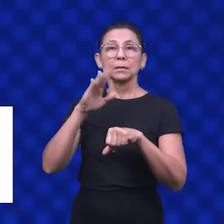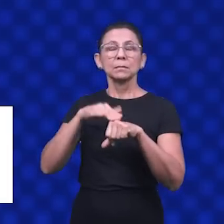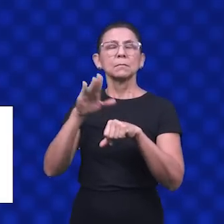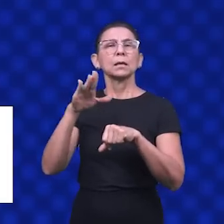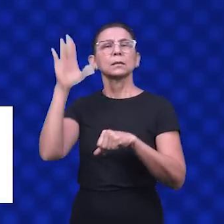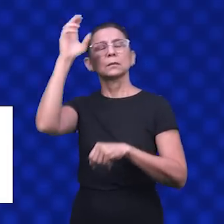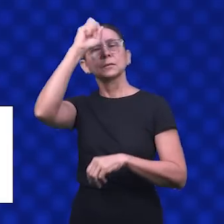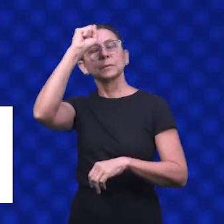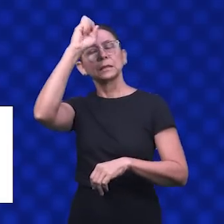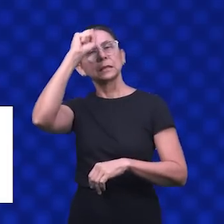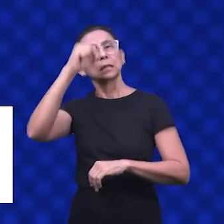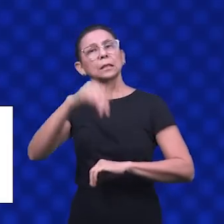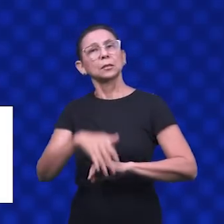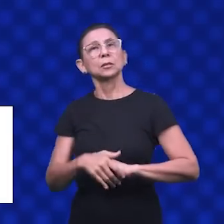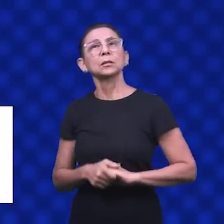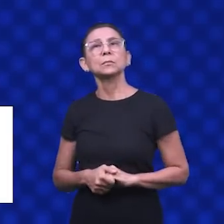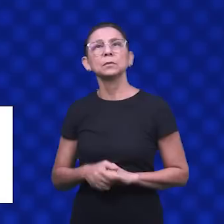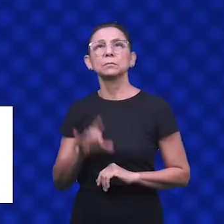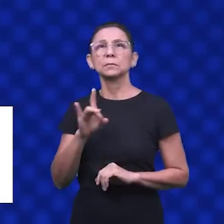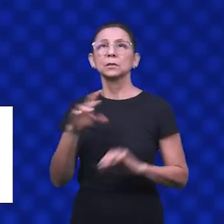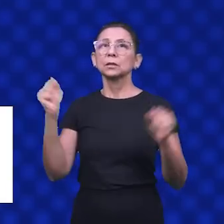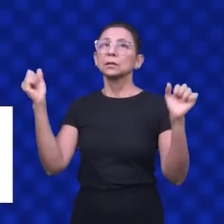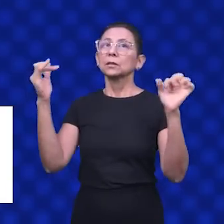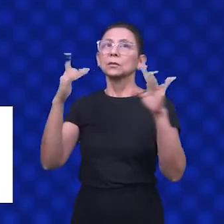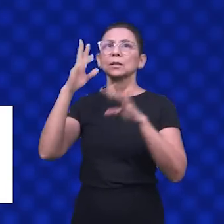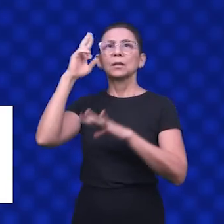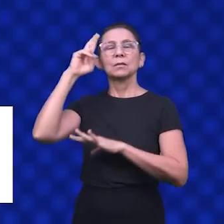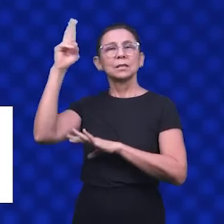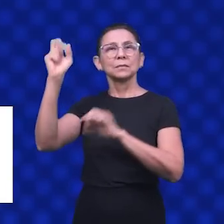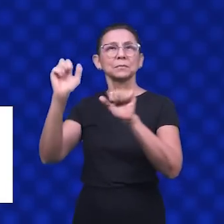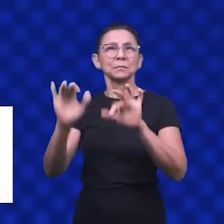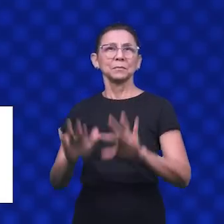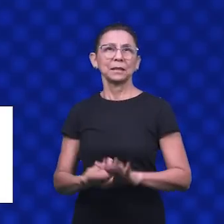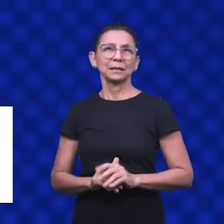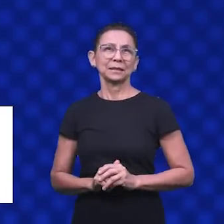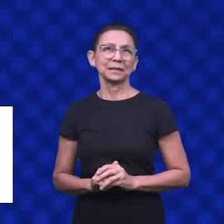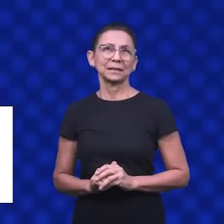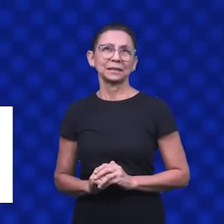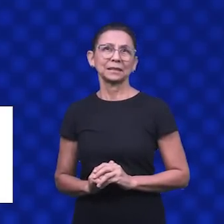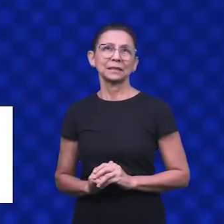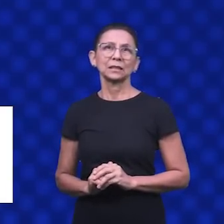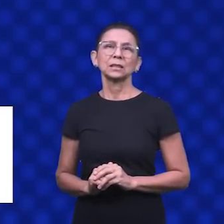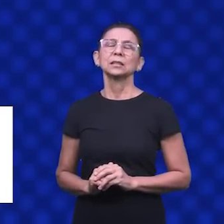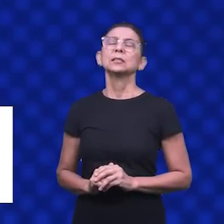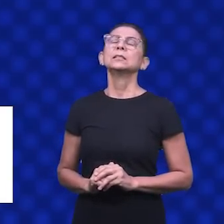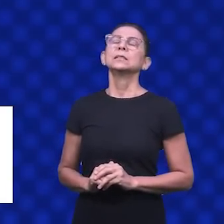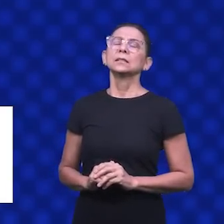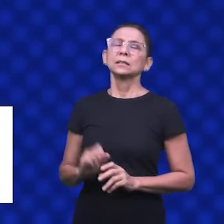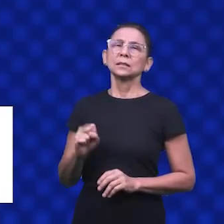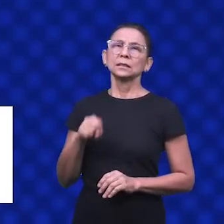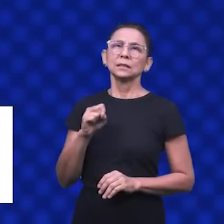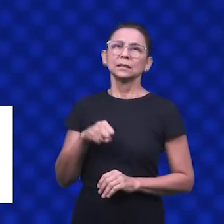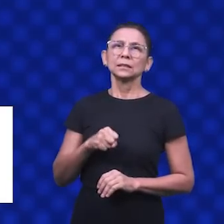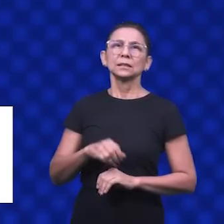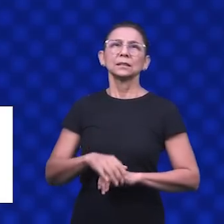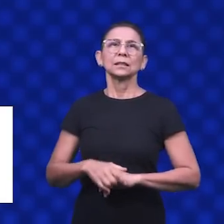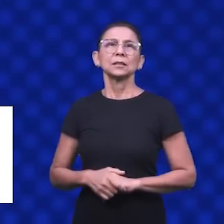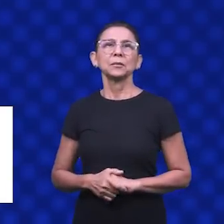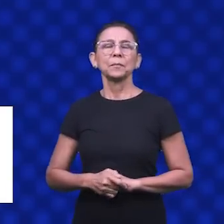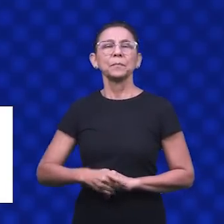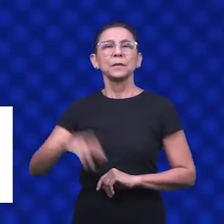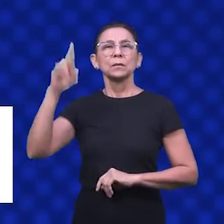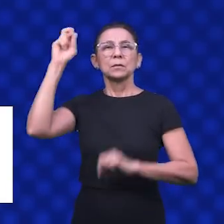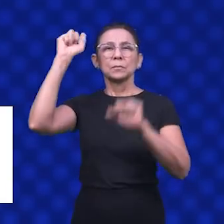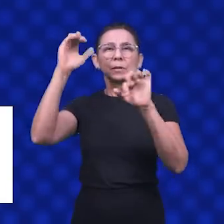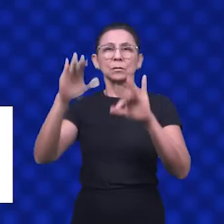doutrina da tua obra, e nós temos aqui só a glorificar o nome do Senhor por essa bênção. Nós sentimos a presença do Senhor, o Senhor nos visitou,